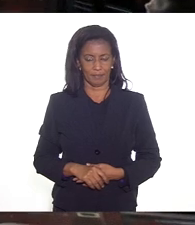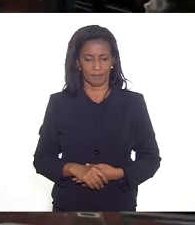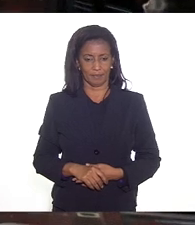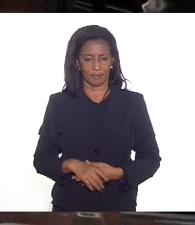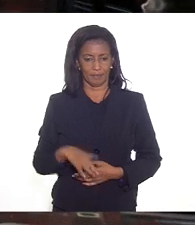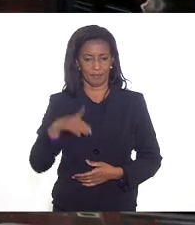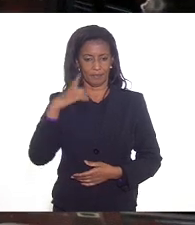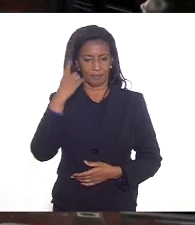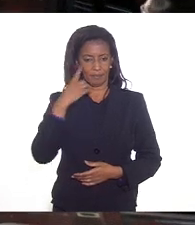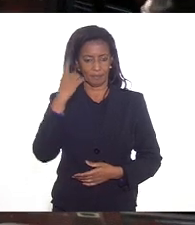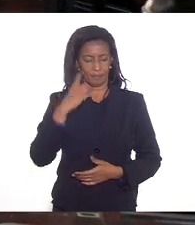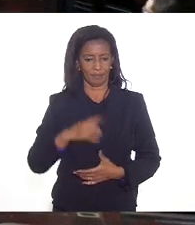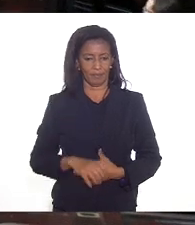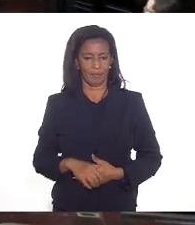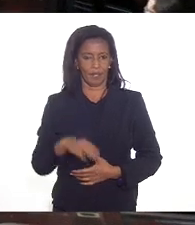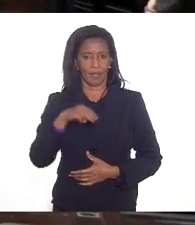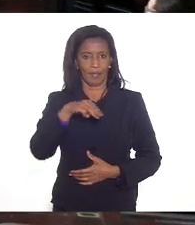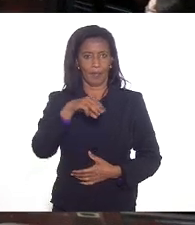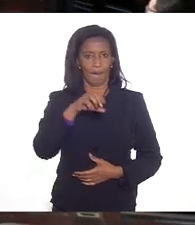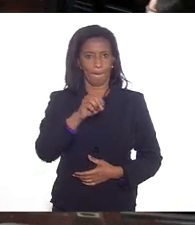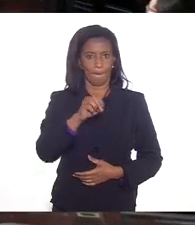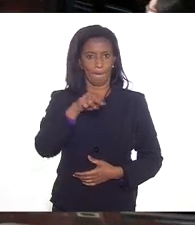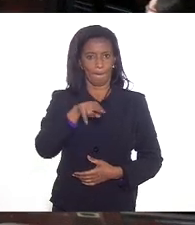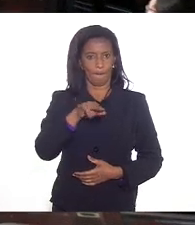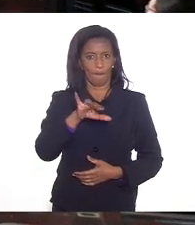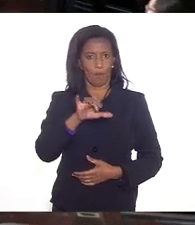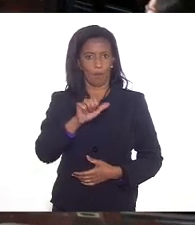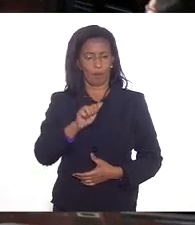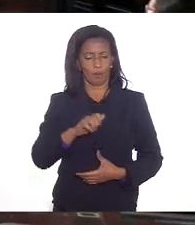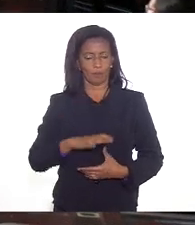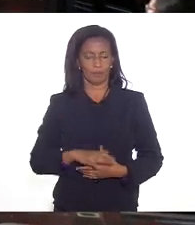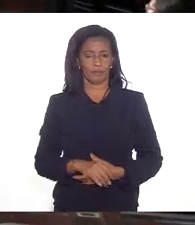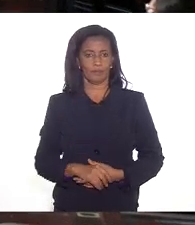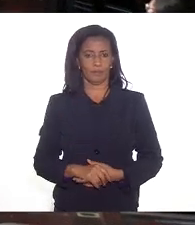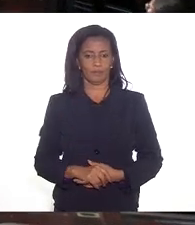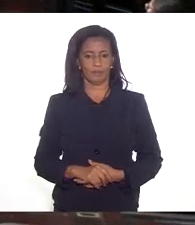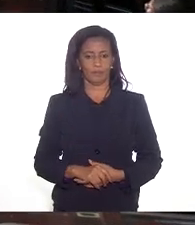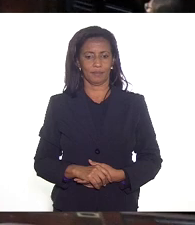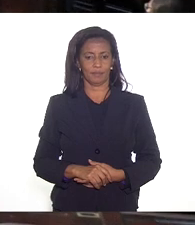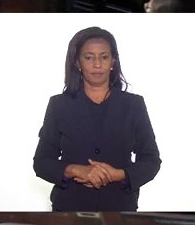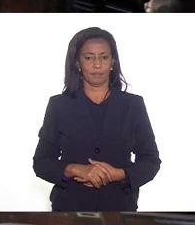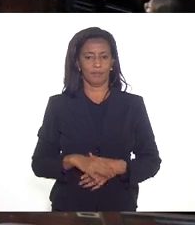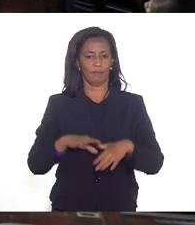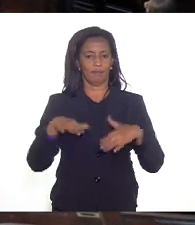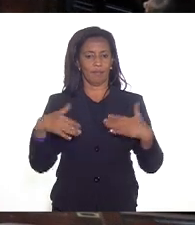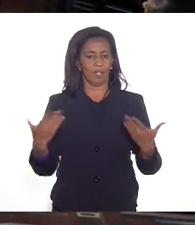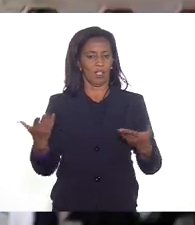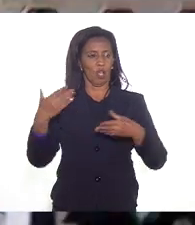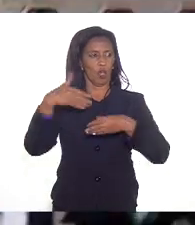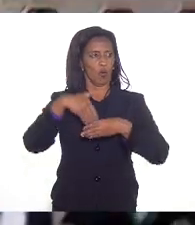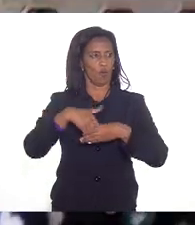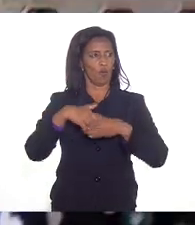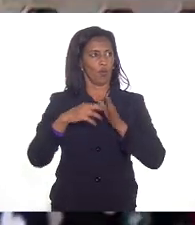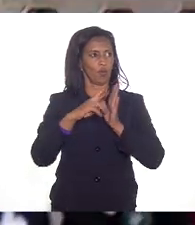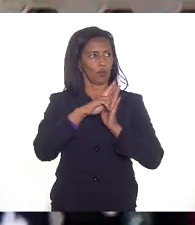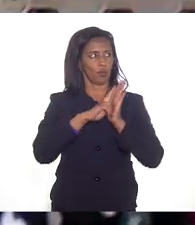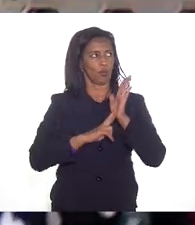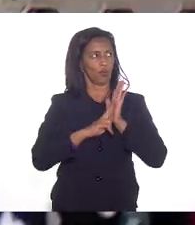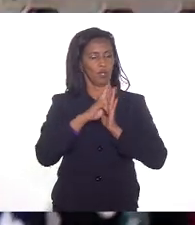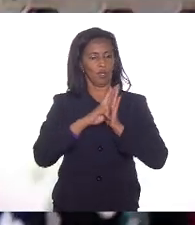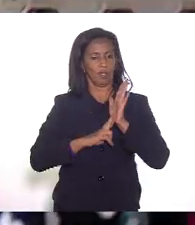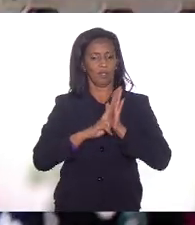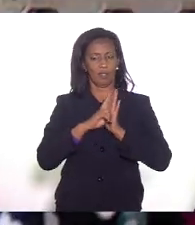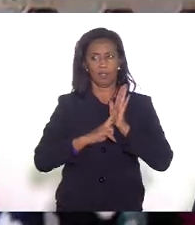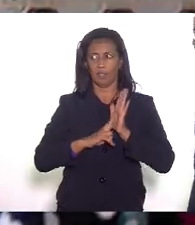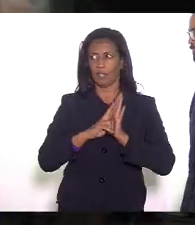a deputada Mônica Francisco e nessa eu vou acompanhar o relator